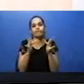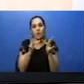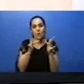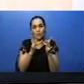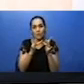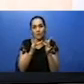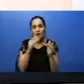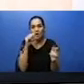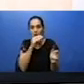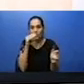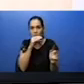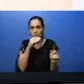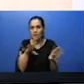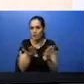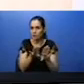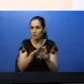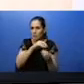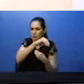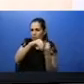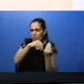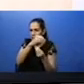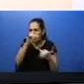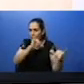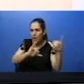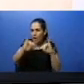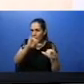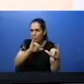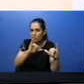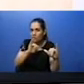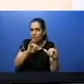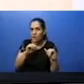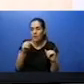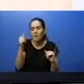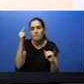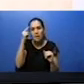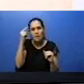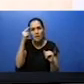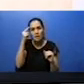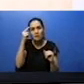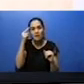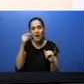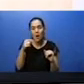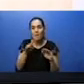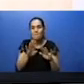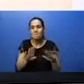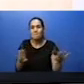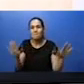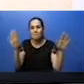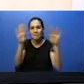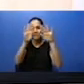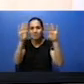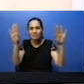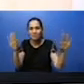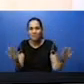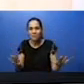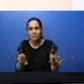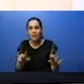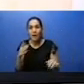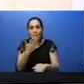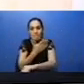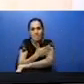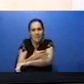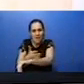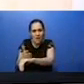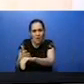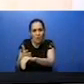da reação. Aqui nós vamos imaginar que esse fundo branco seria um líquido, né? Onde esse cubo vai reagir